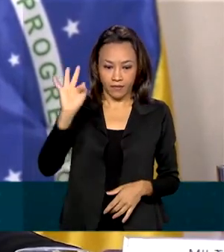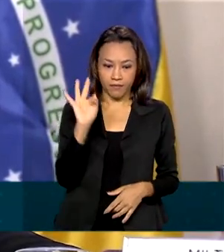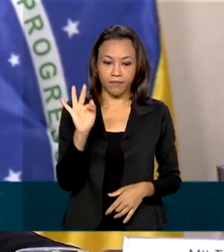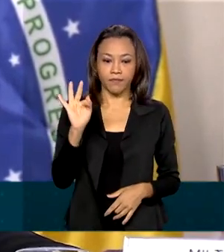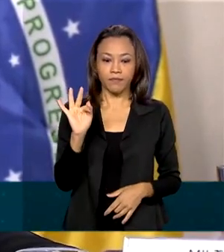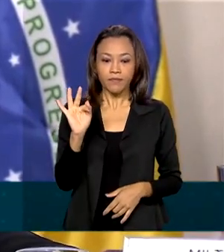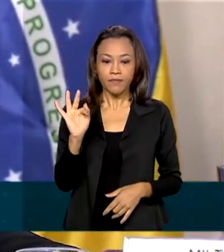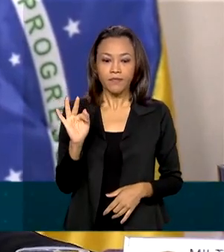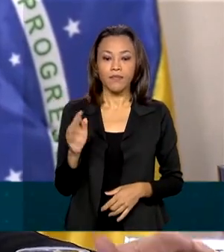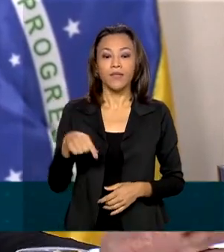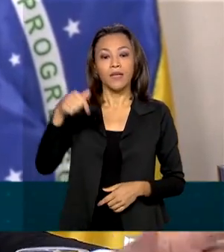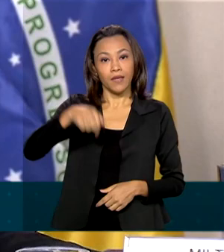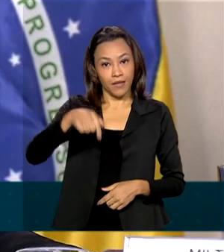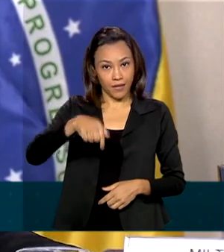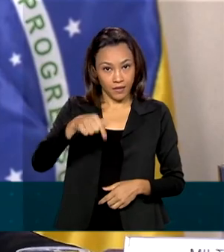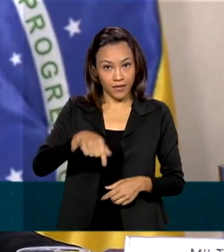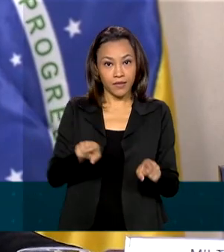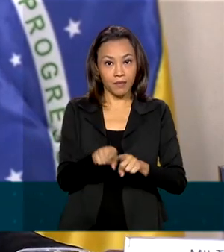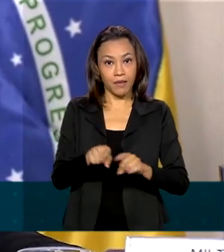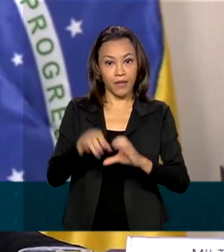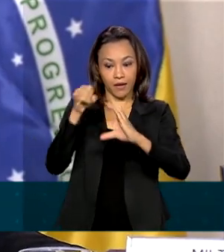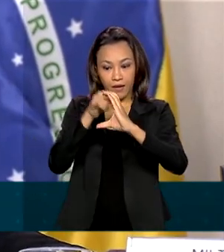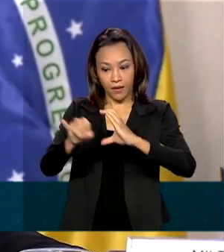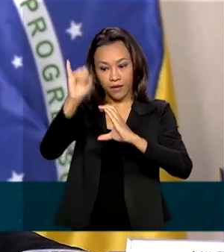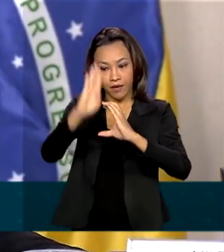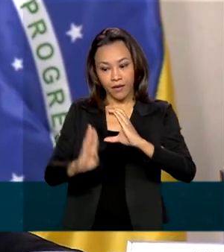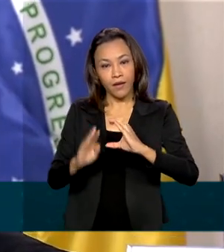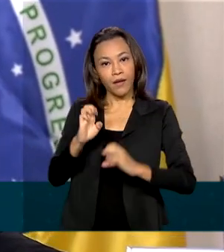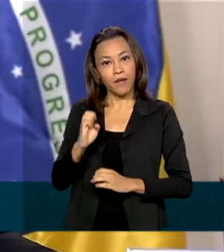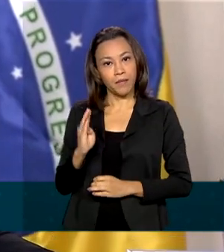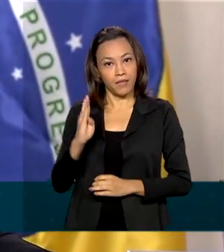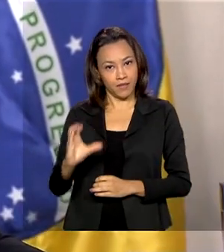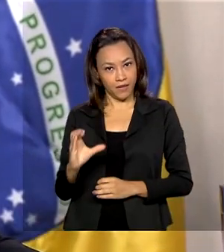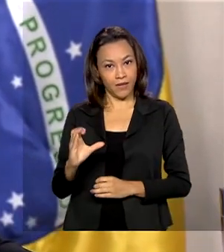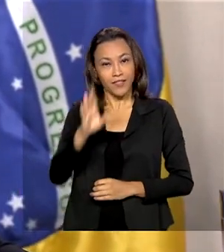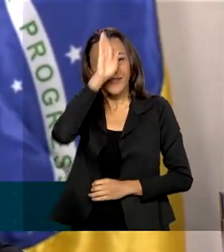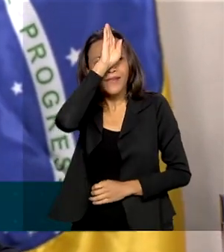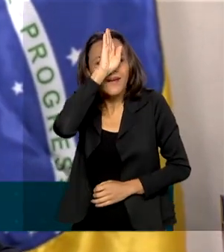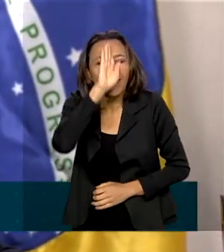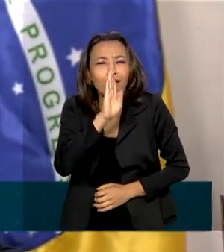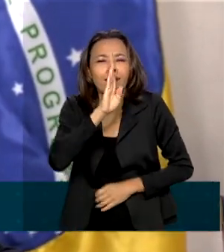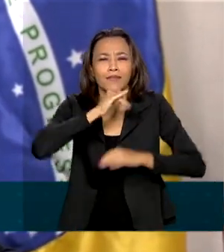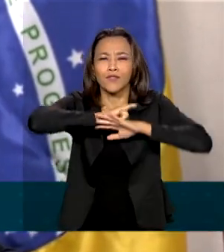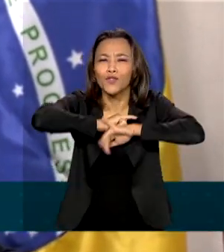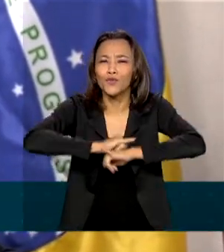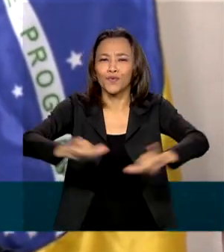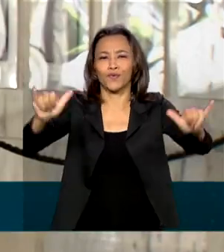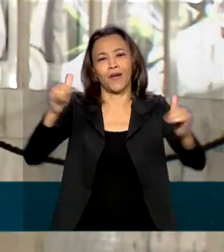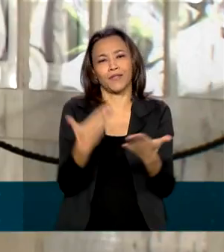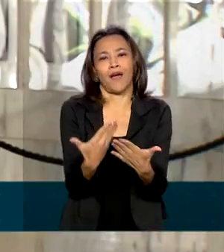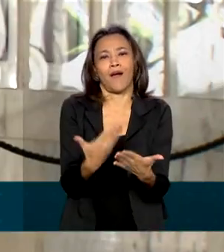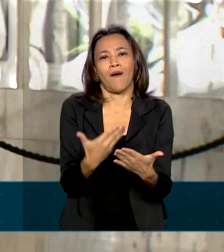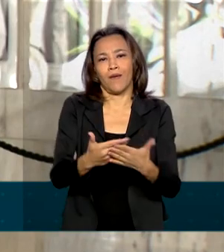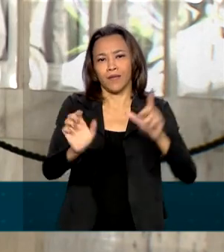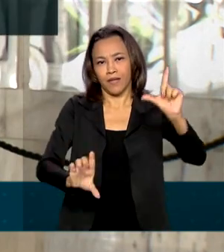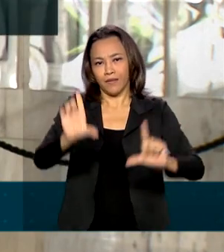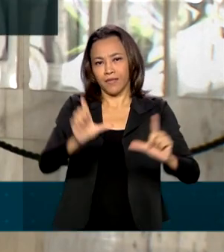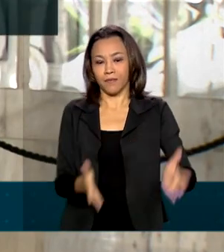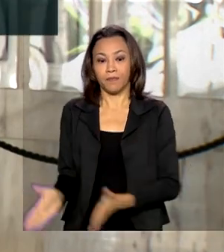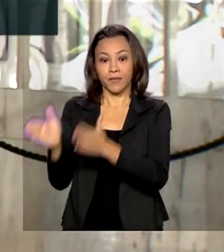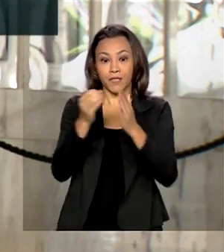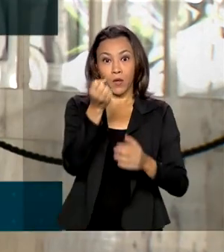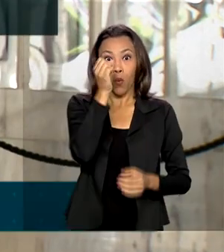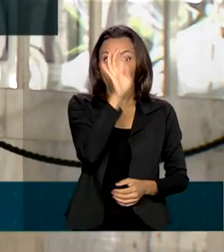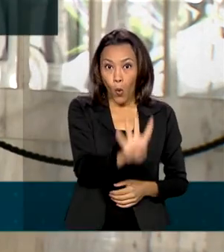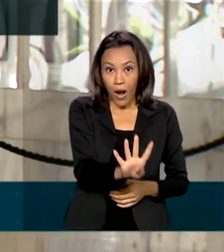da nossa EBC de divulgar gratuitamente para o Brasil todo essas aulas. Serão 4 dias